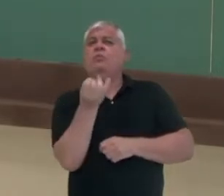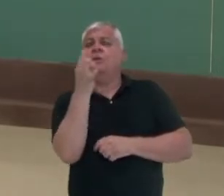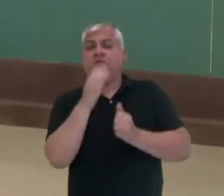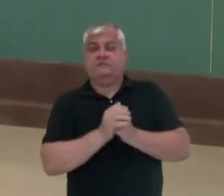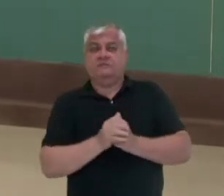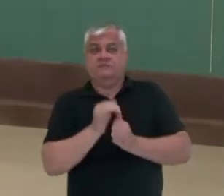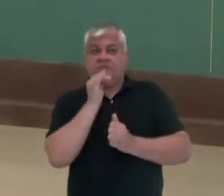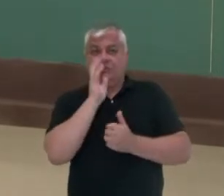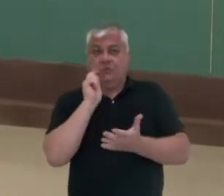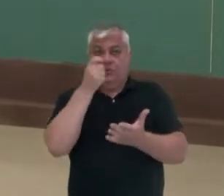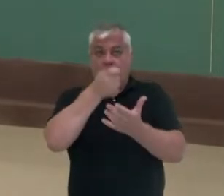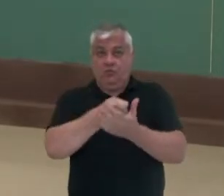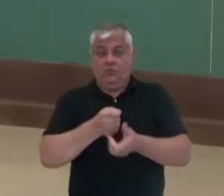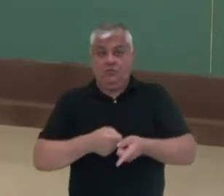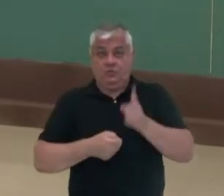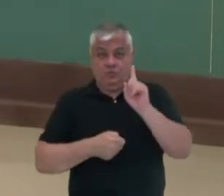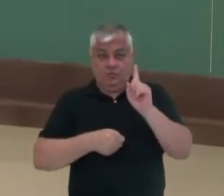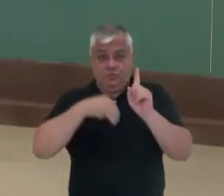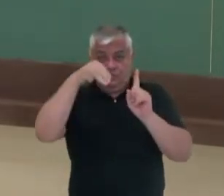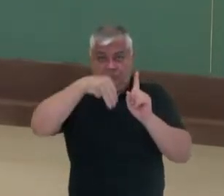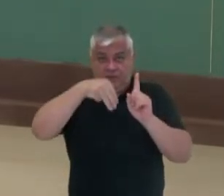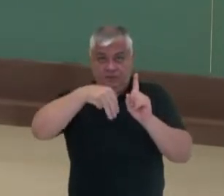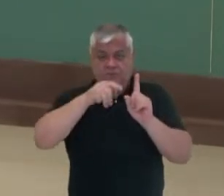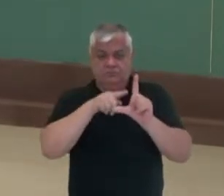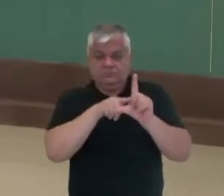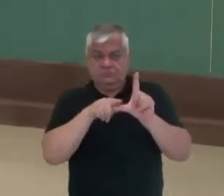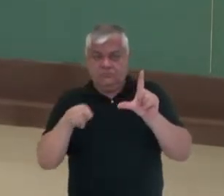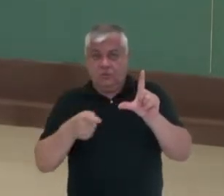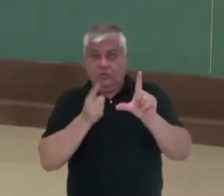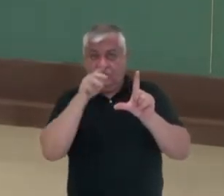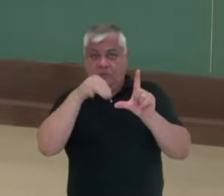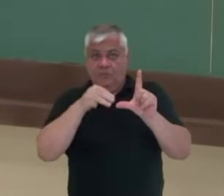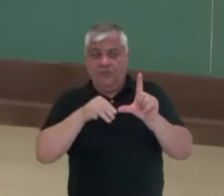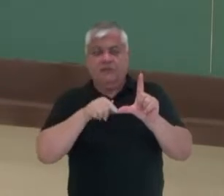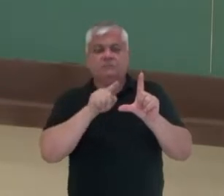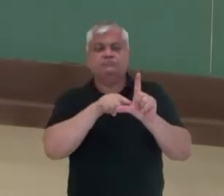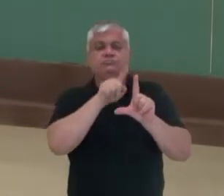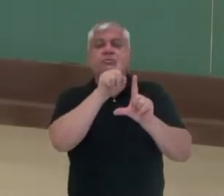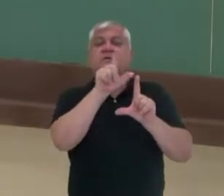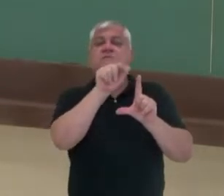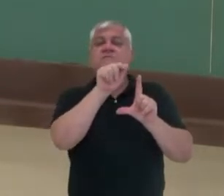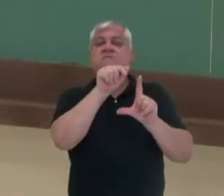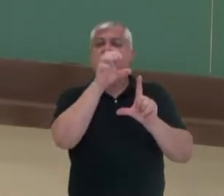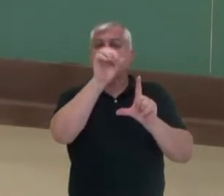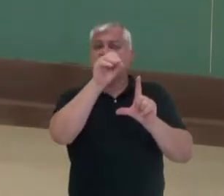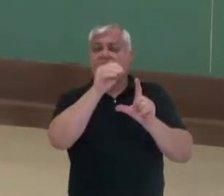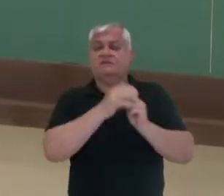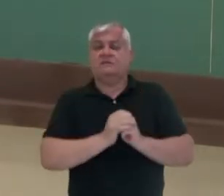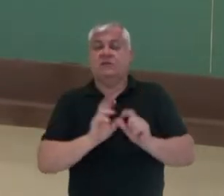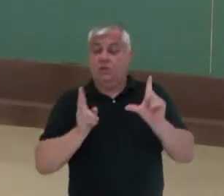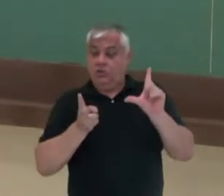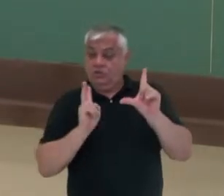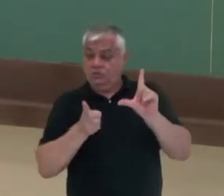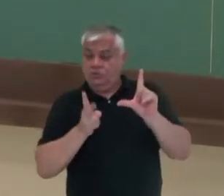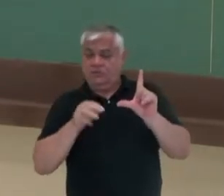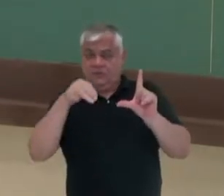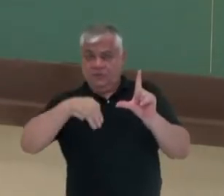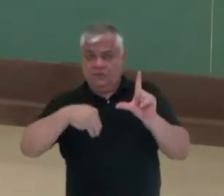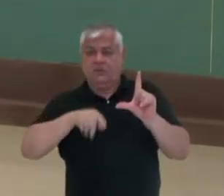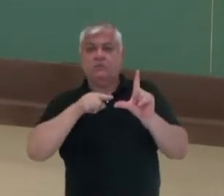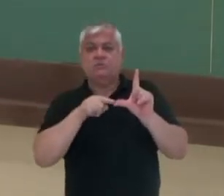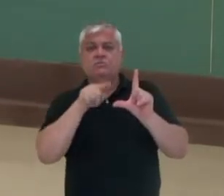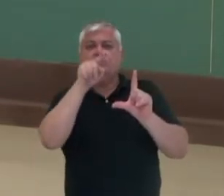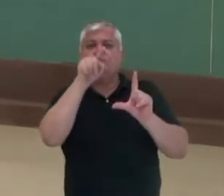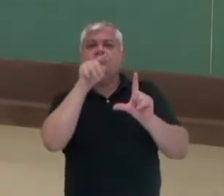se ela compra 1 metro, ela sabe que 1 metro custa R$ 17,90. Se ela comprar 2 metros,